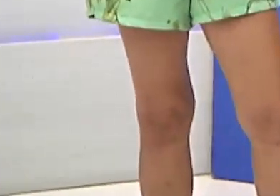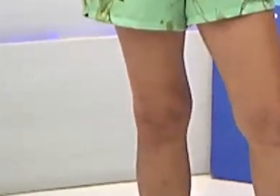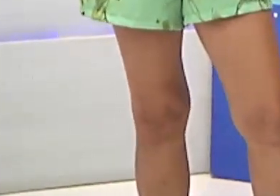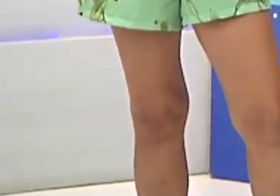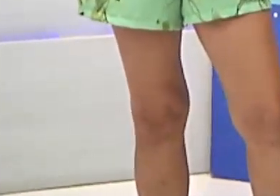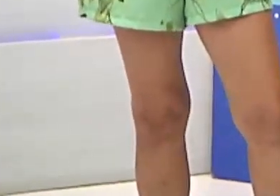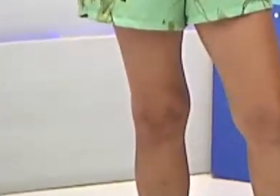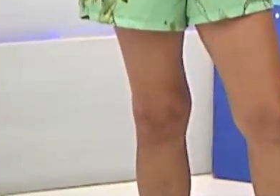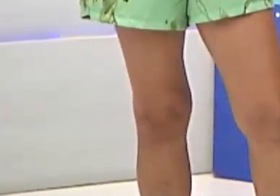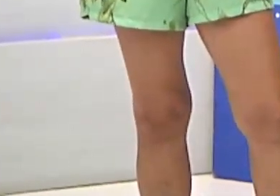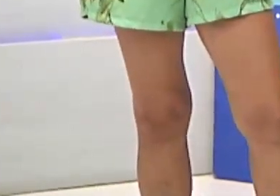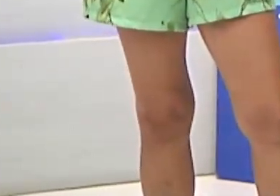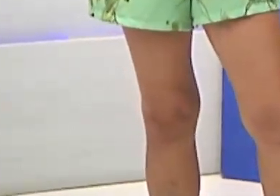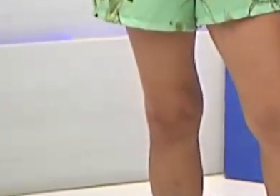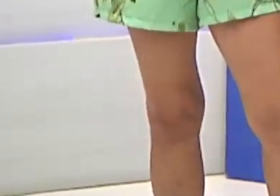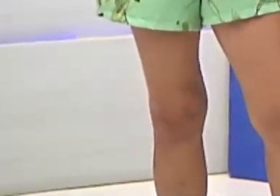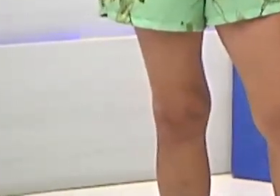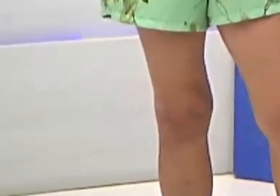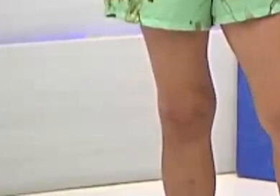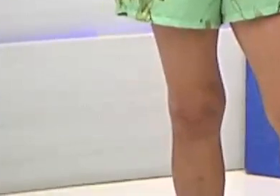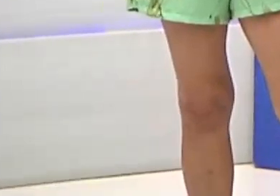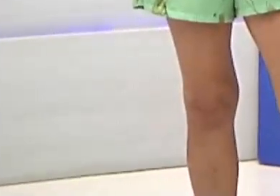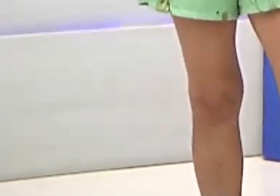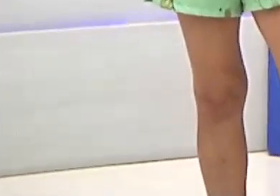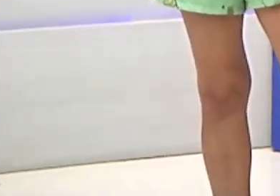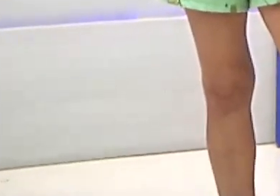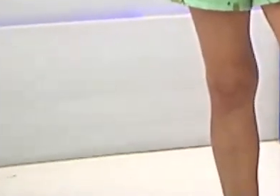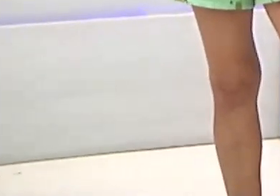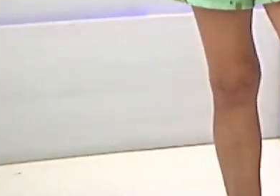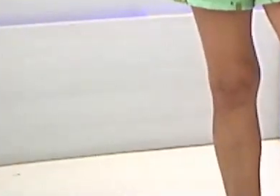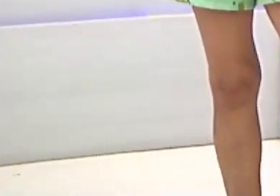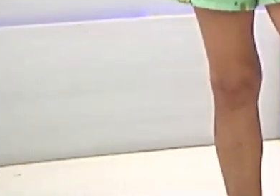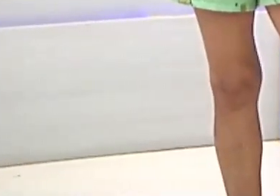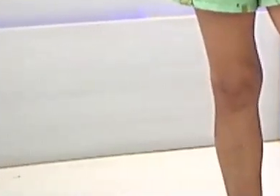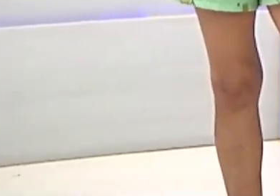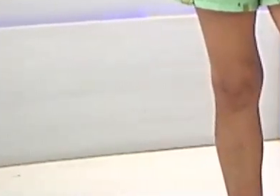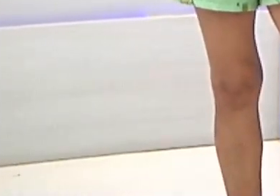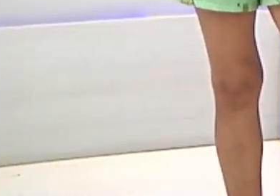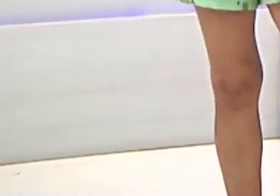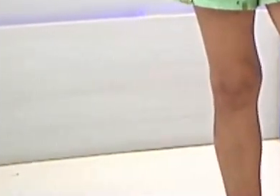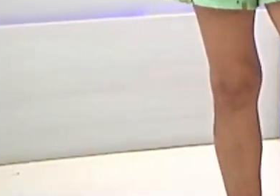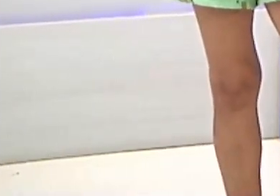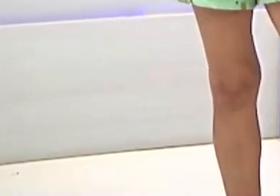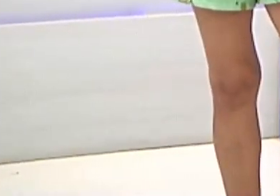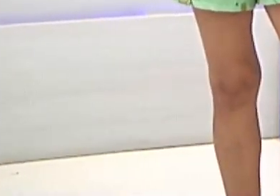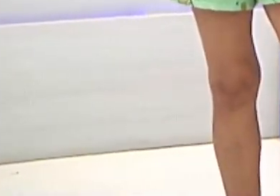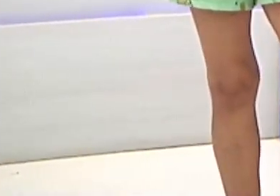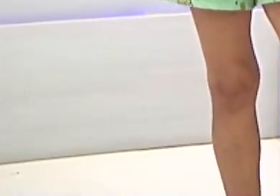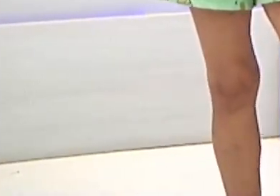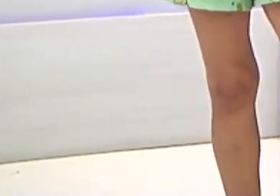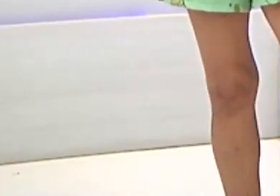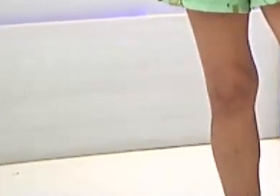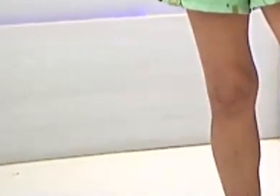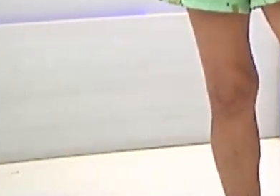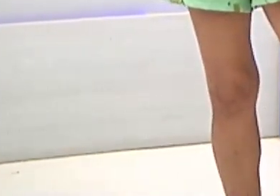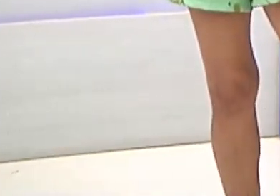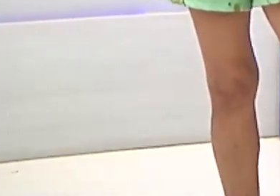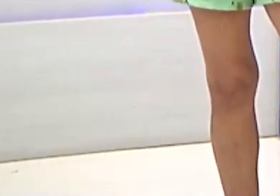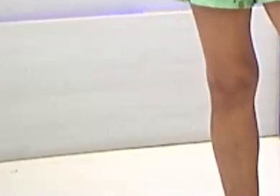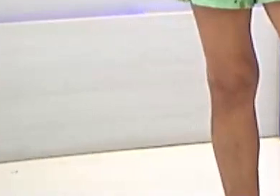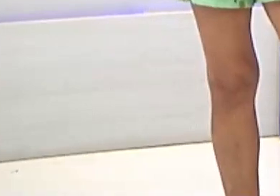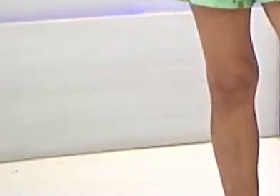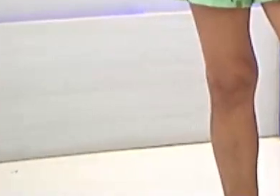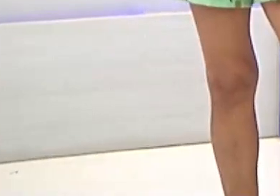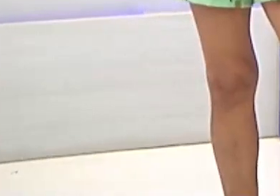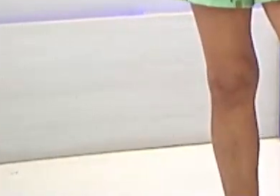segunda. Próxima semana, muito bem. Semana. Gente, está no ar o nosso programa Hora do Povo. É uma honra demais estar com você de volta aqui na TV Guanaré. A partir de